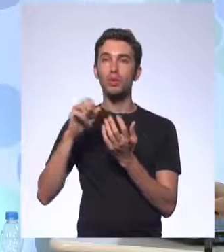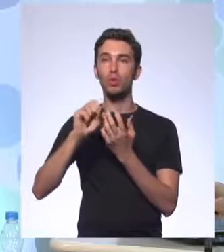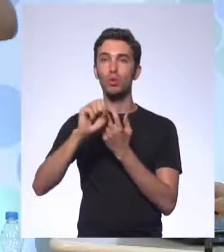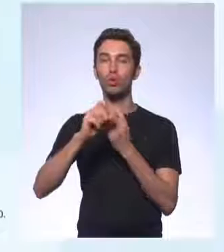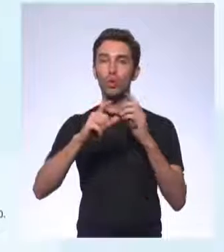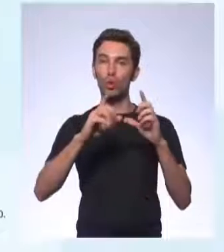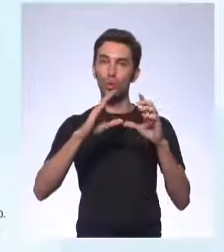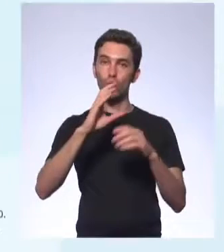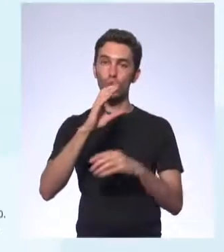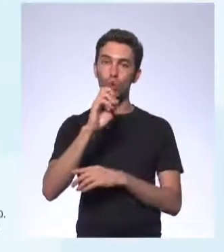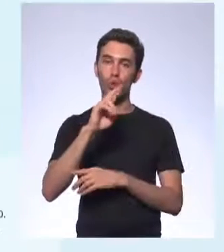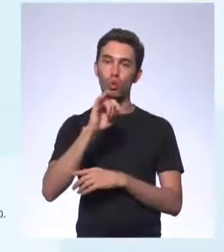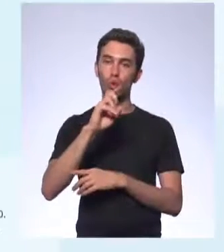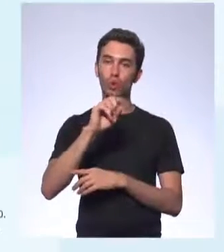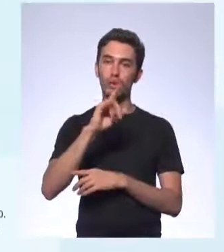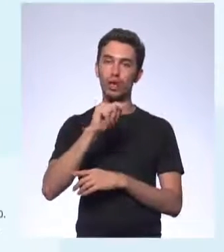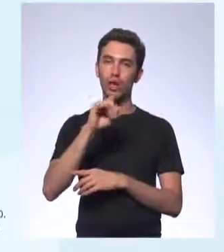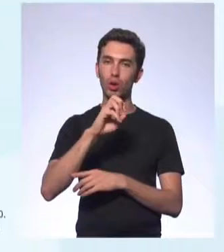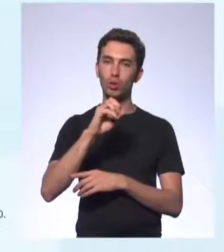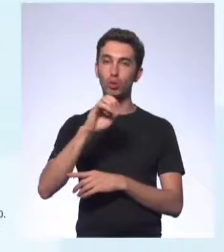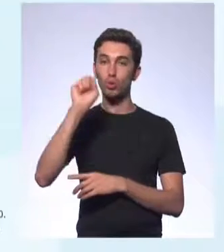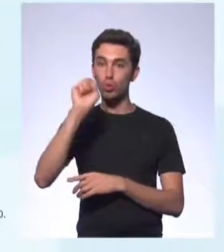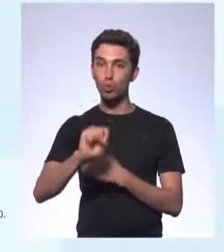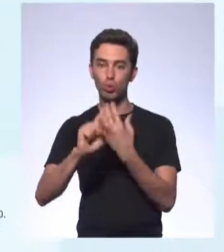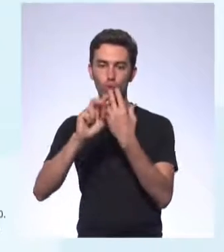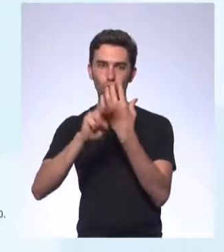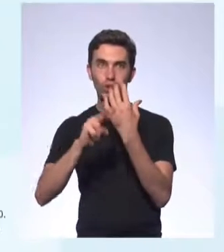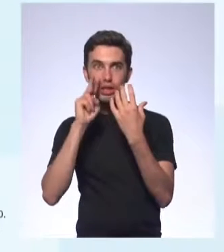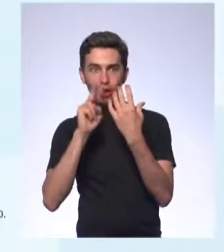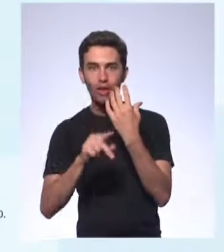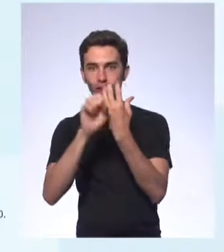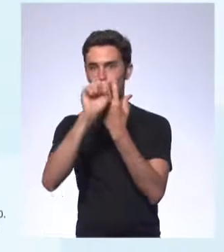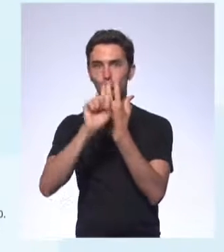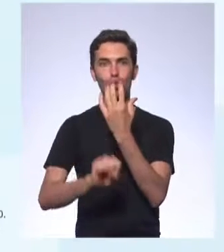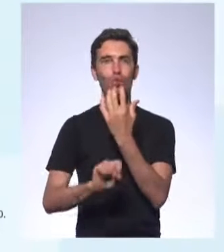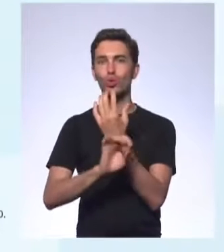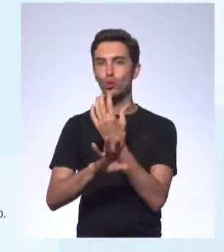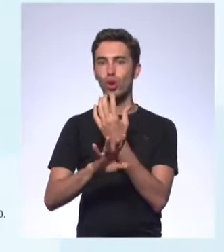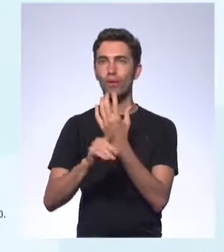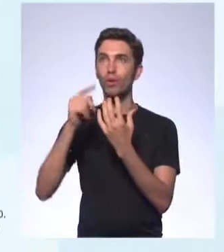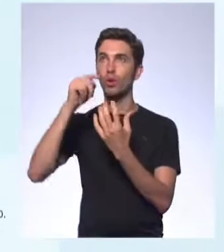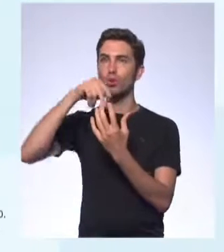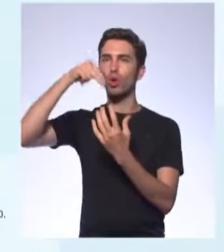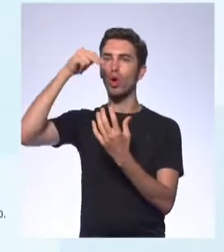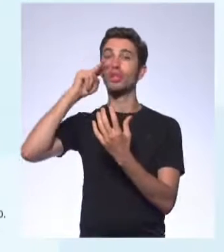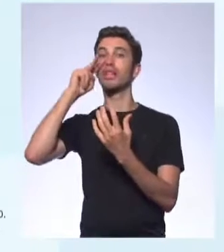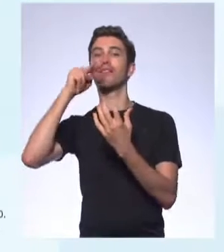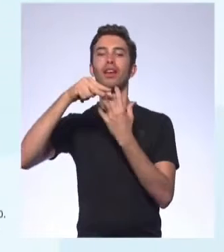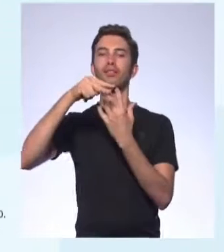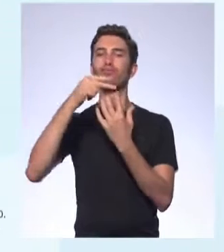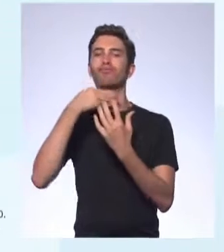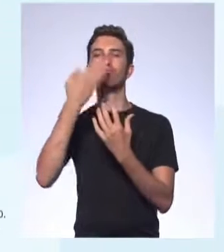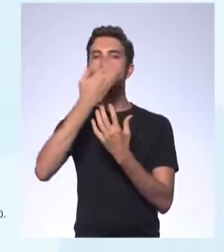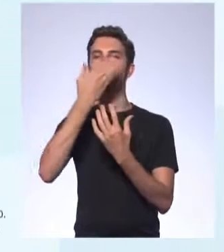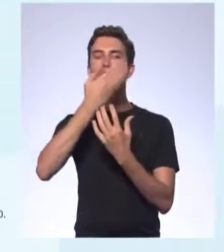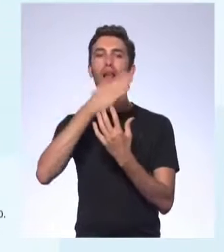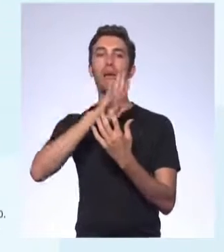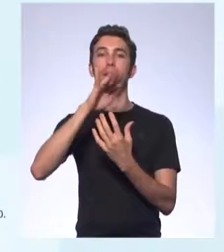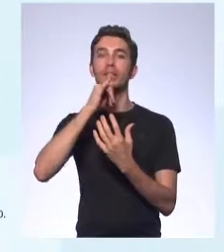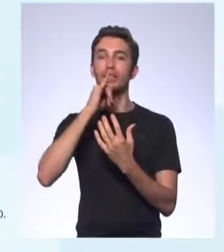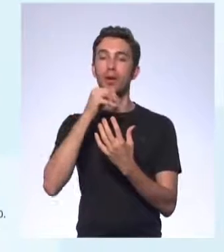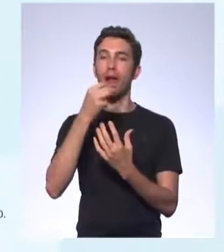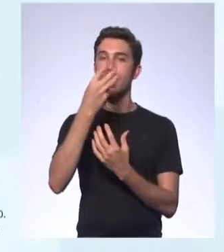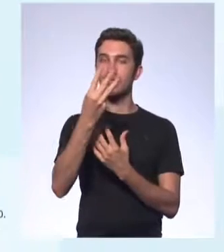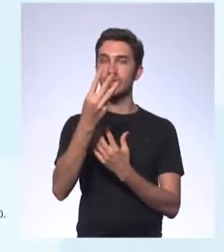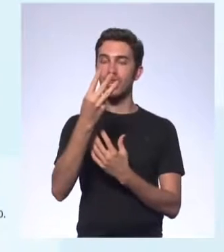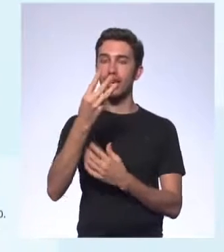região equatorial, do plano equatorial estelar também, né? A gente da esfera celeste, a gente pode ver. Aliás, as Três Marias para a